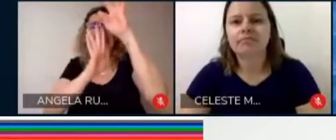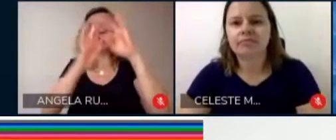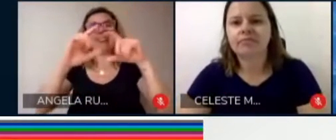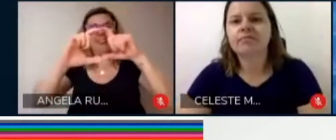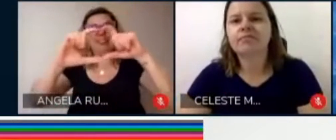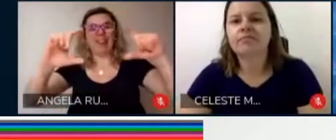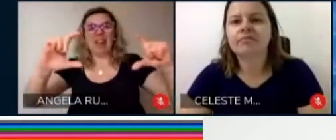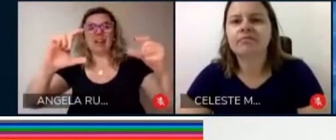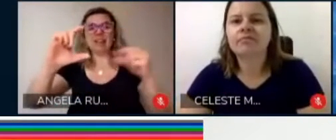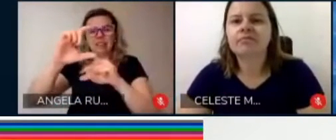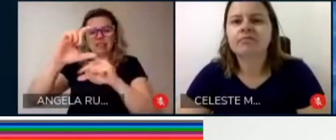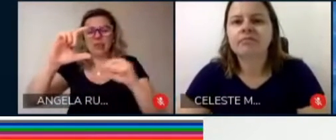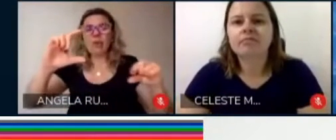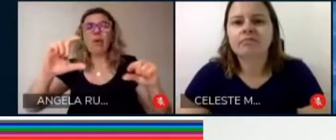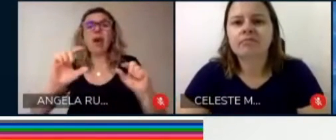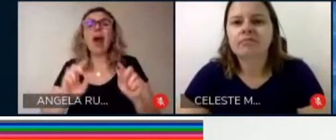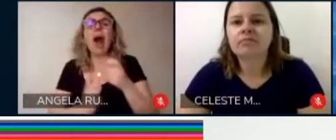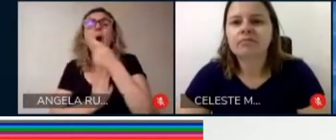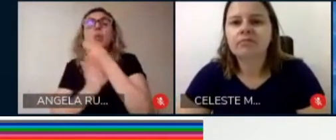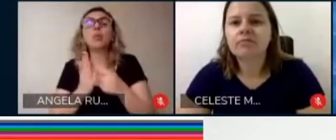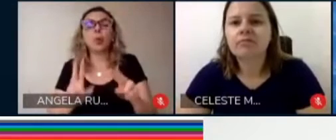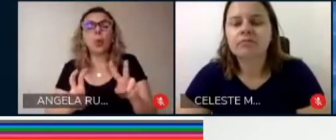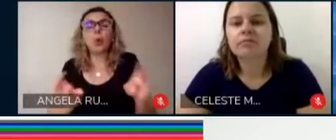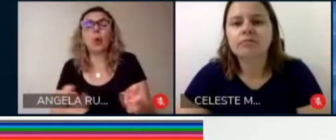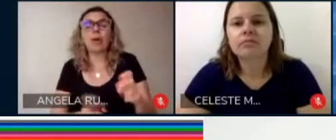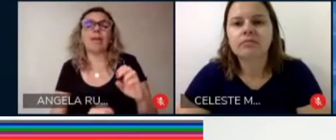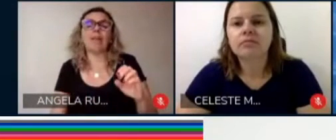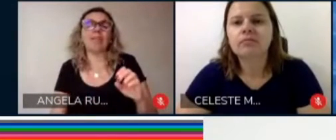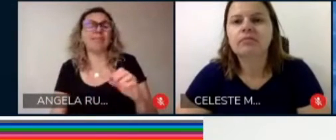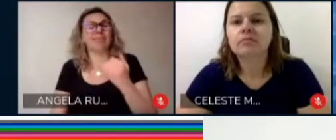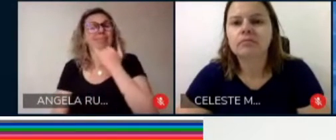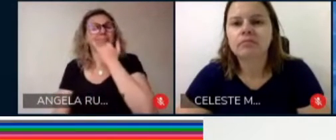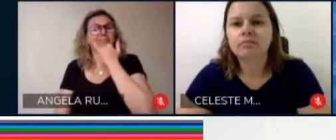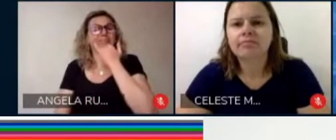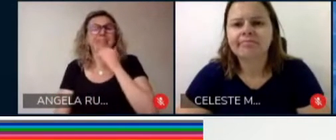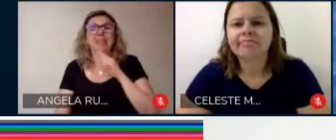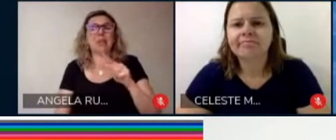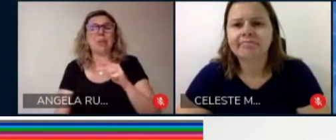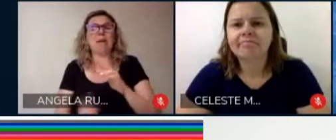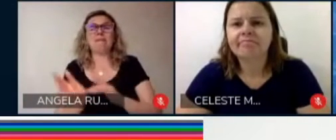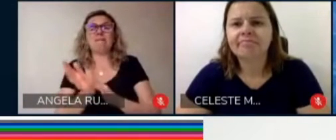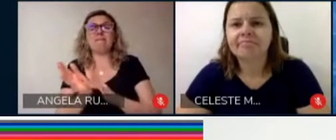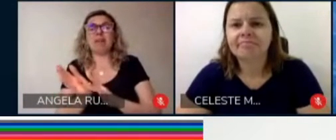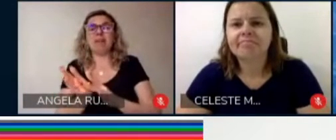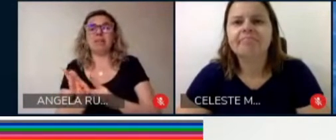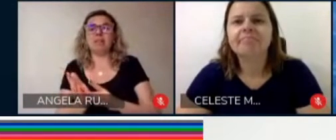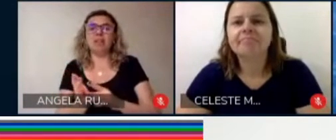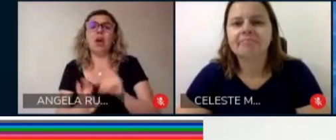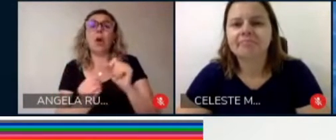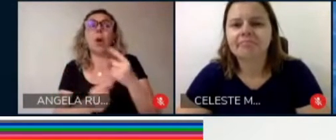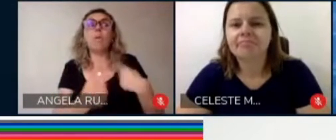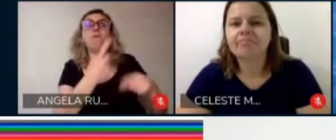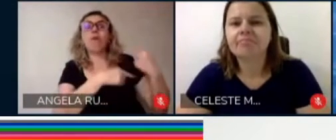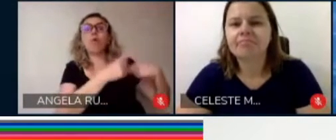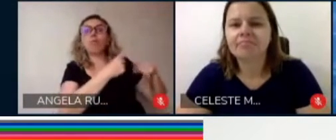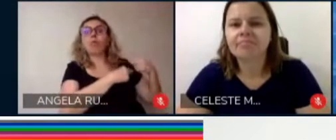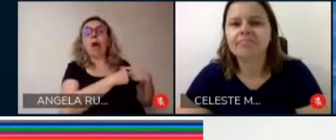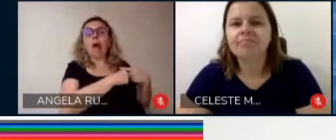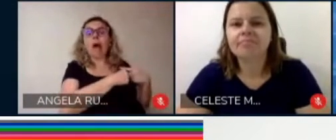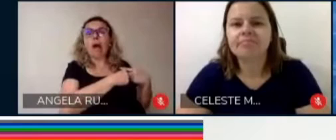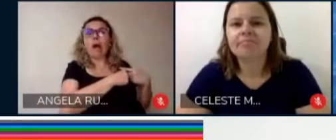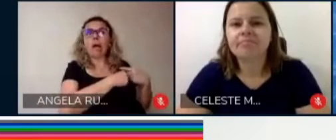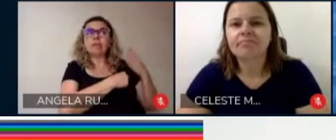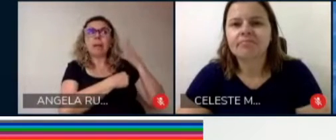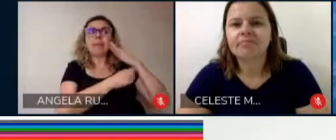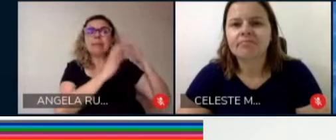Mas não é, né? Às vezes você está vendo que não é. Como é que eu faço para percorrer o caminho reverso e chegar e ver